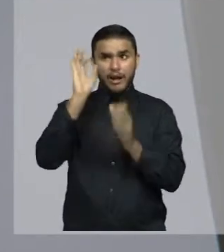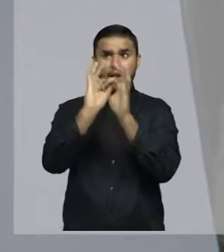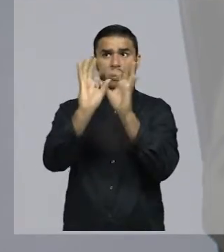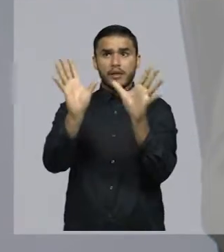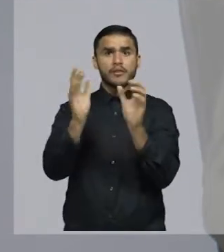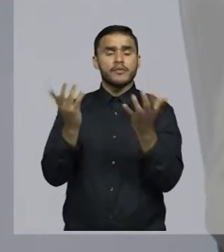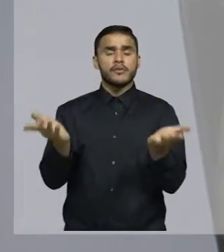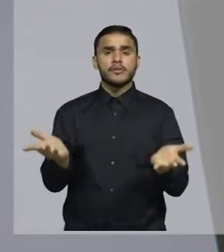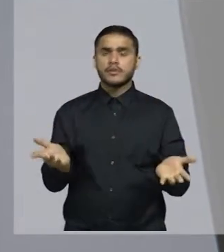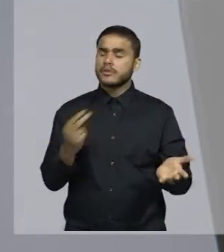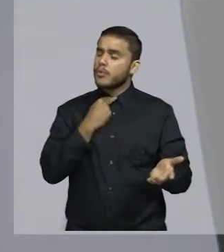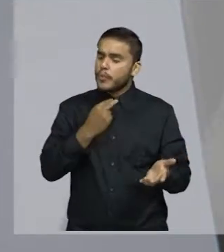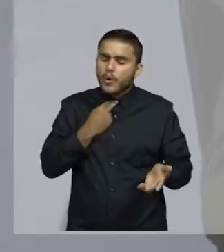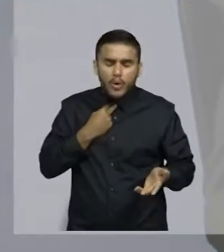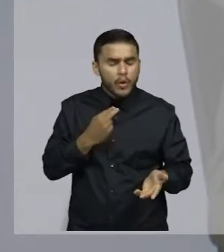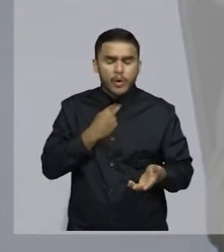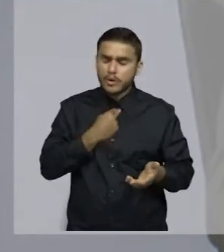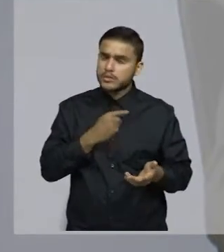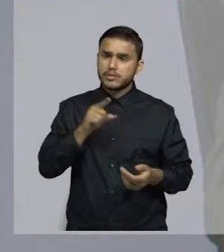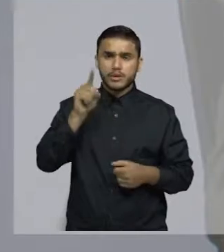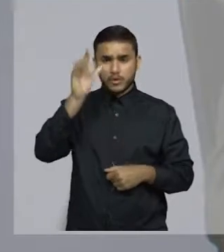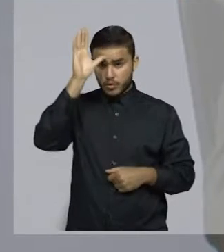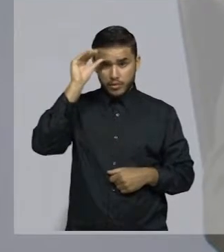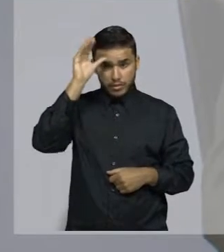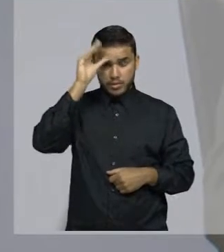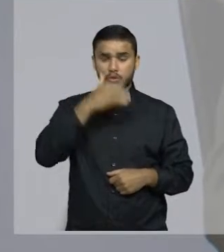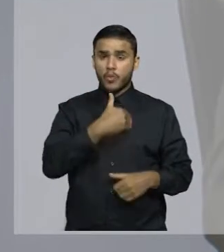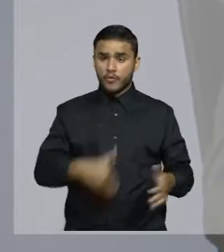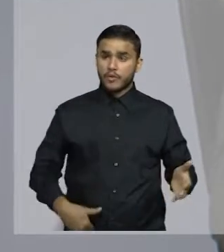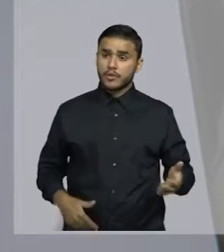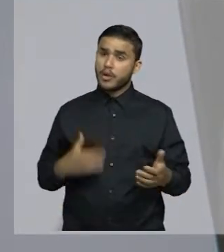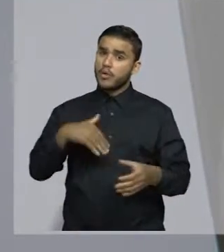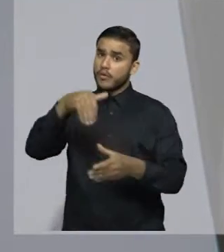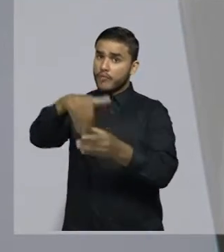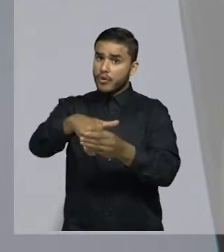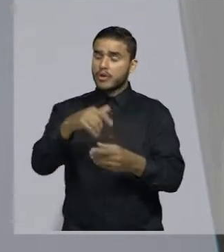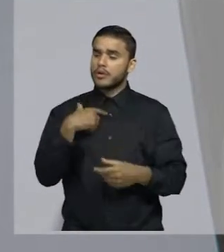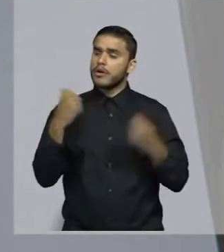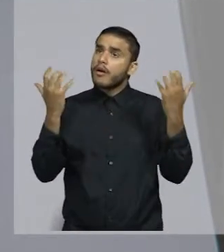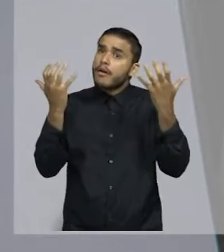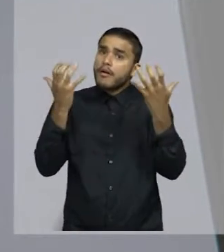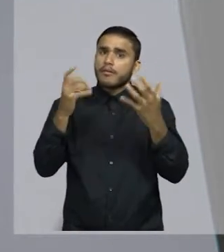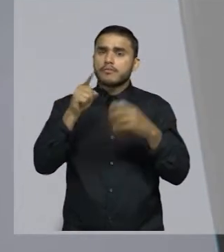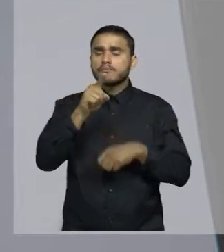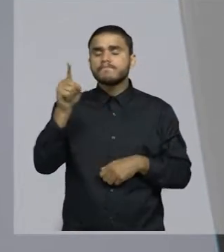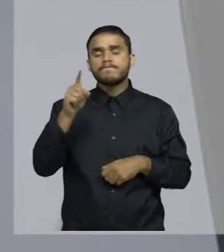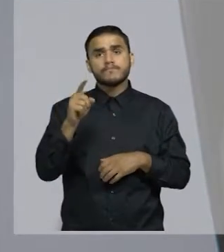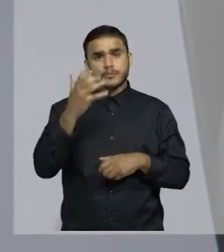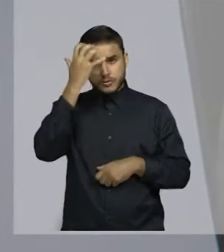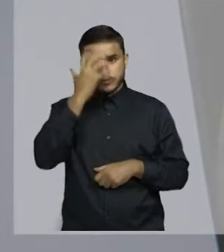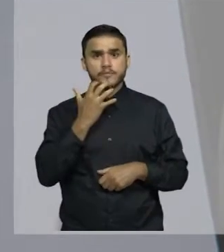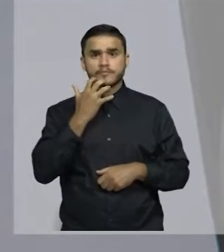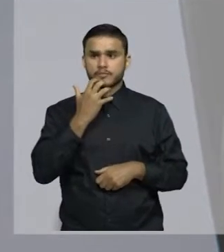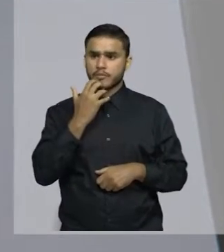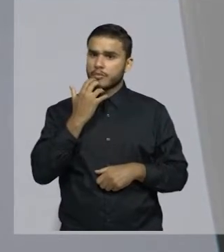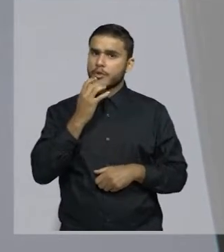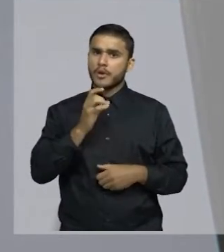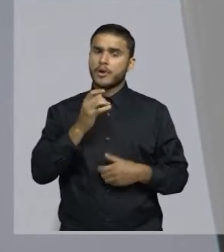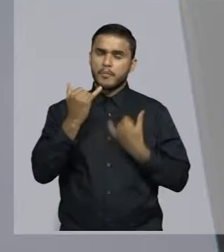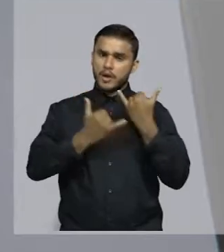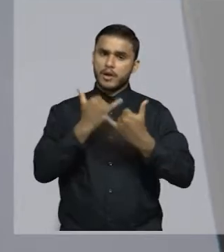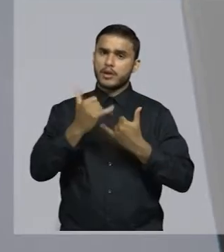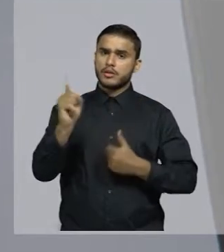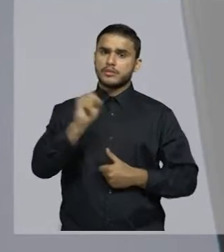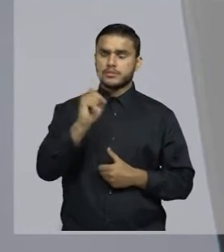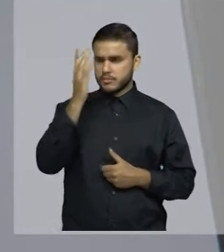aceitar um enfrentamento desse. Né? Então, de fato, a gente está diante de algo que é grave, que é sério. Né?